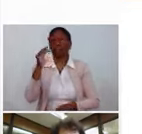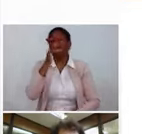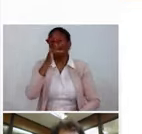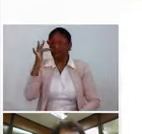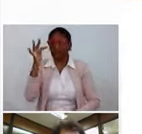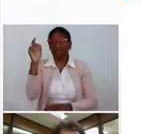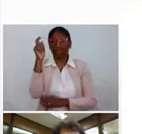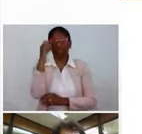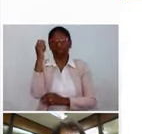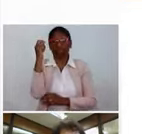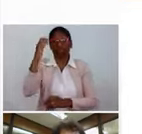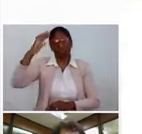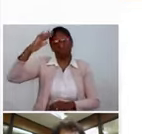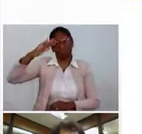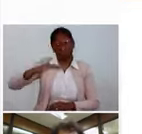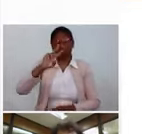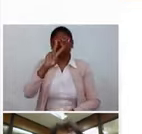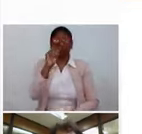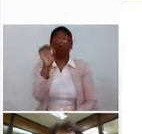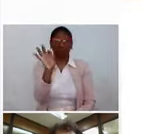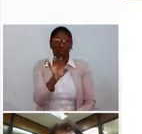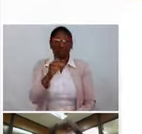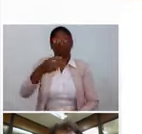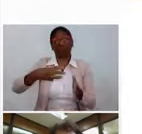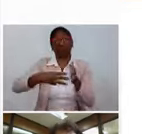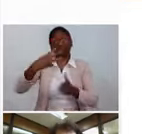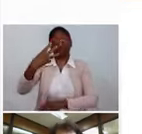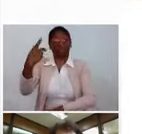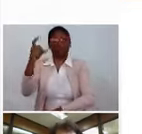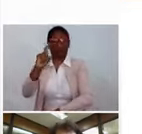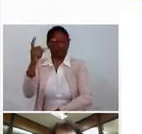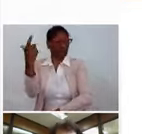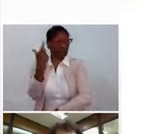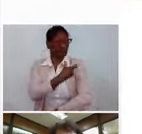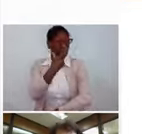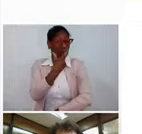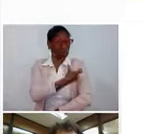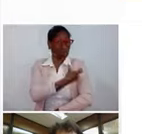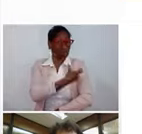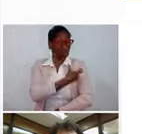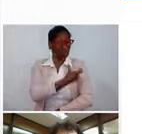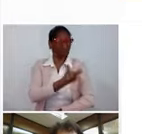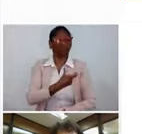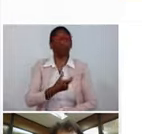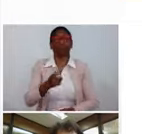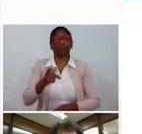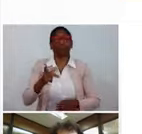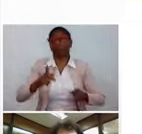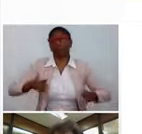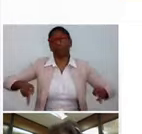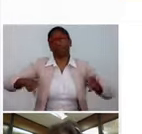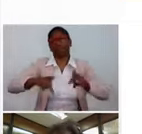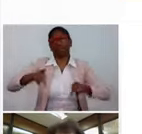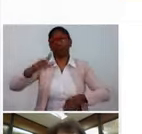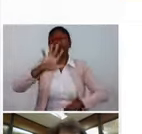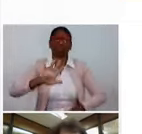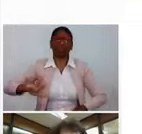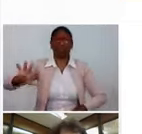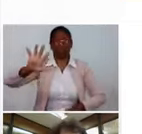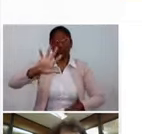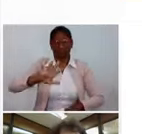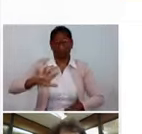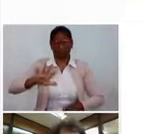aqui com um pouco menos de 20% de dose de reforço como proporção da população, que indica ainda um tempo